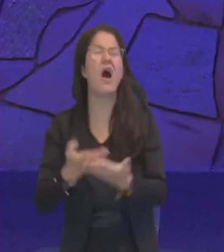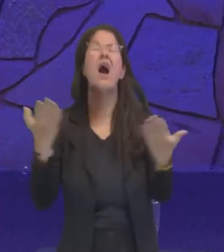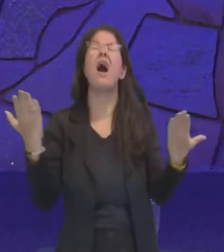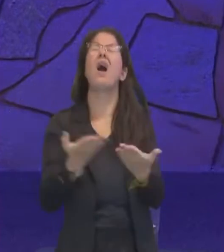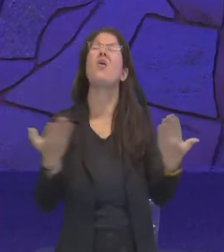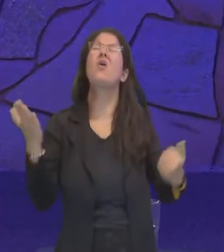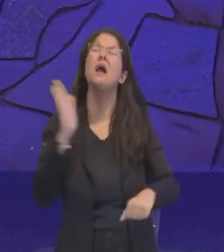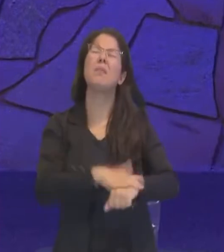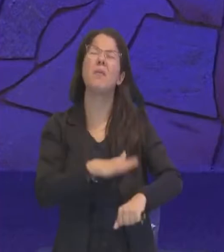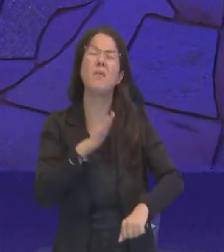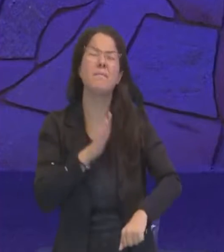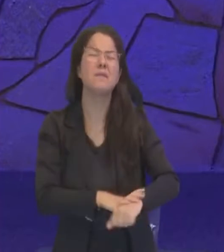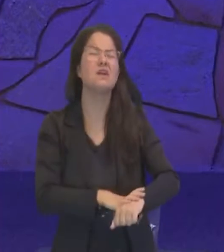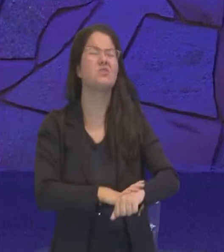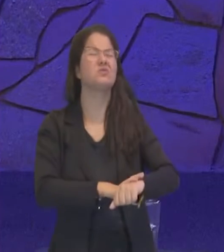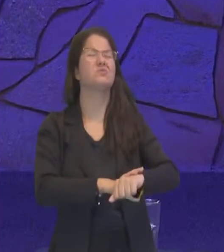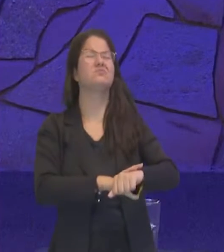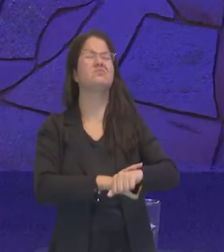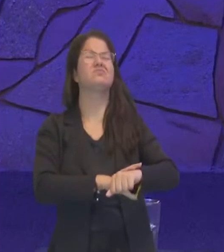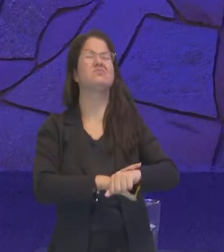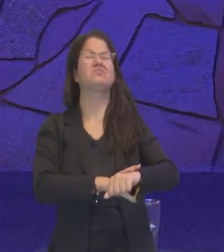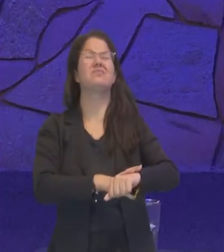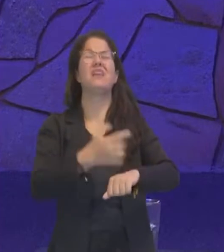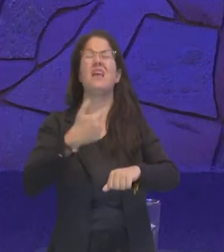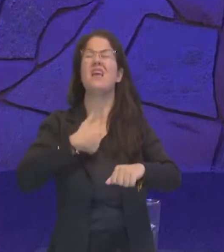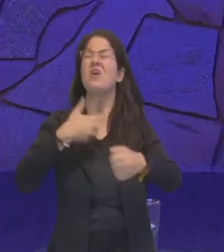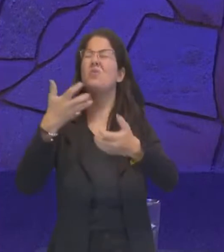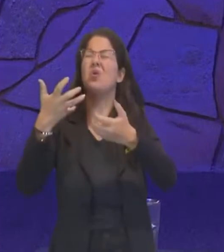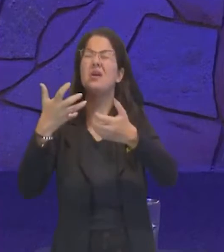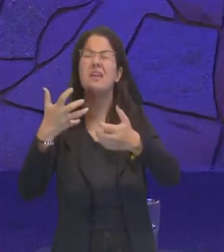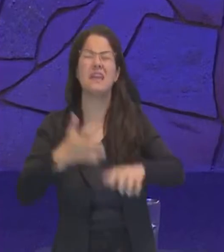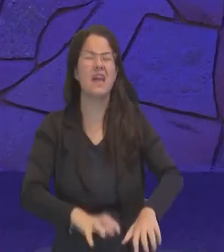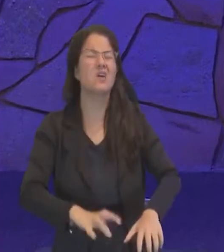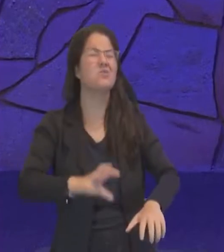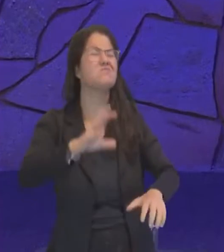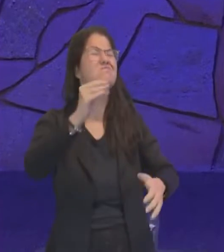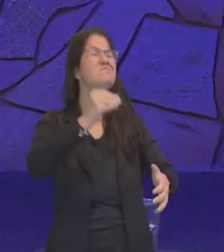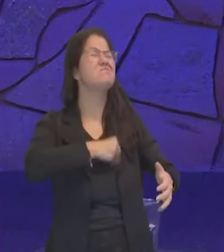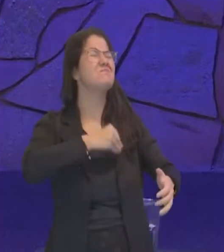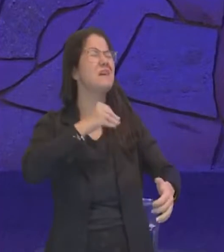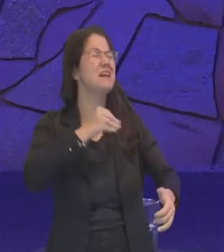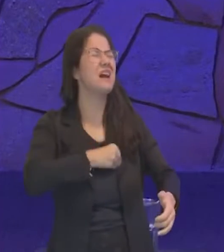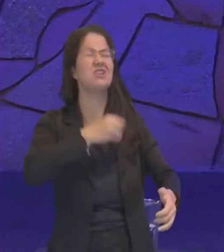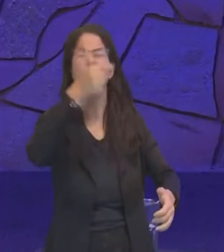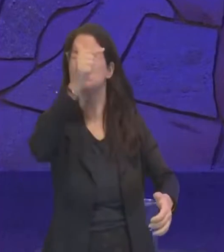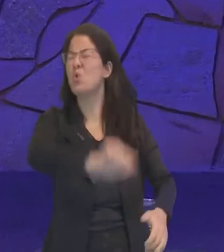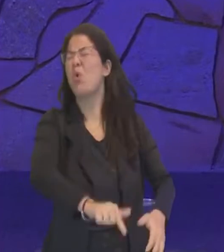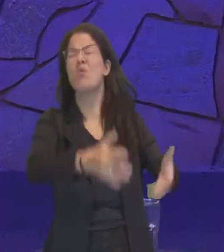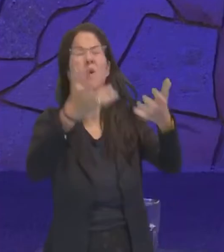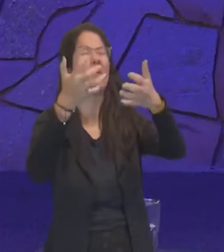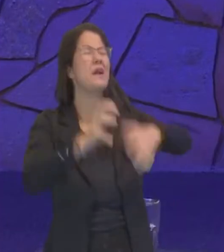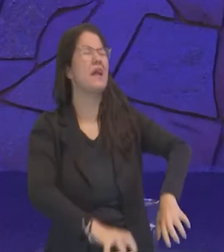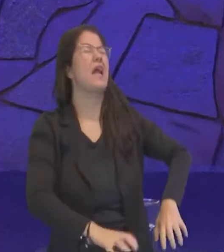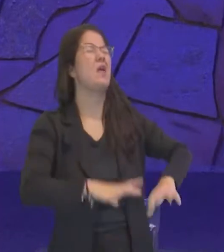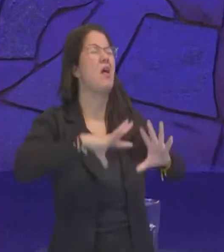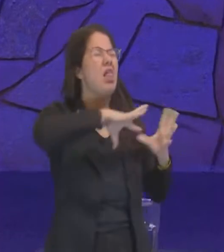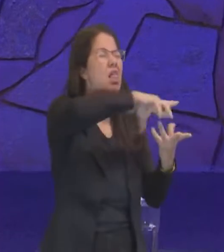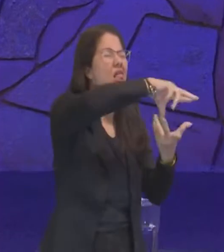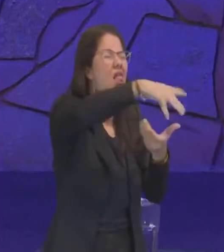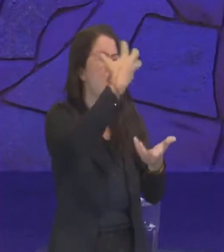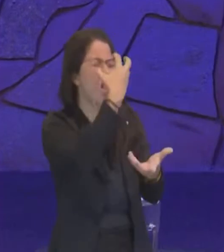desfaço qualquer tipo de aliança que tenha feito com as trevas, e eu